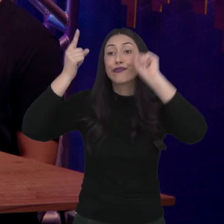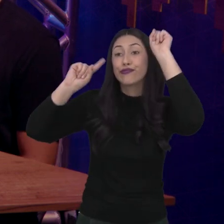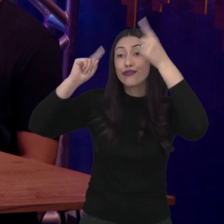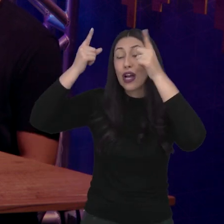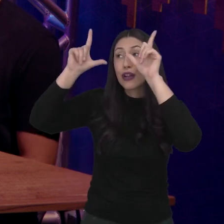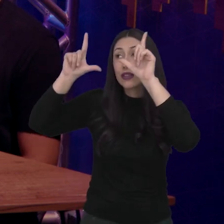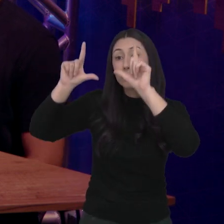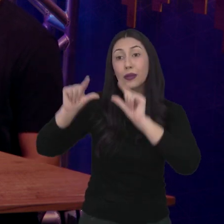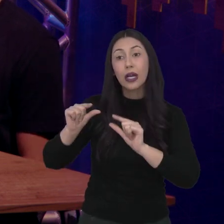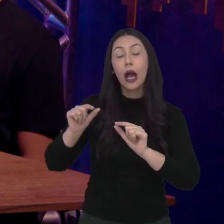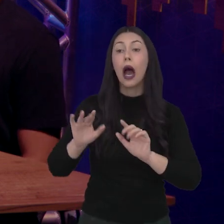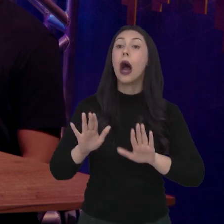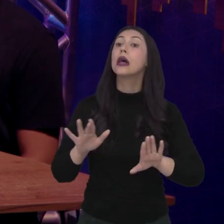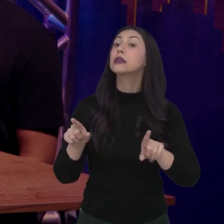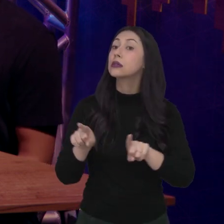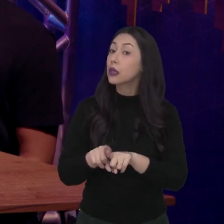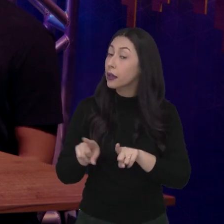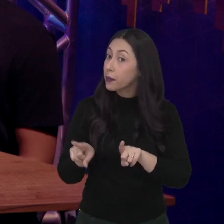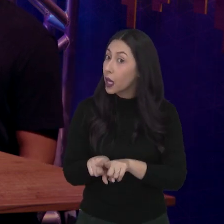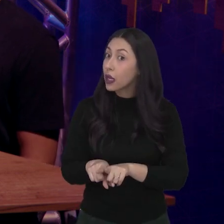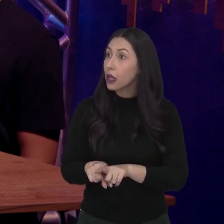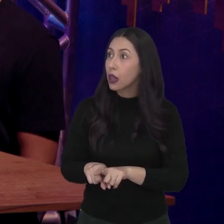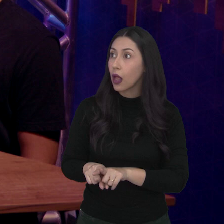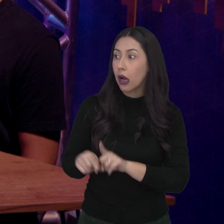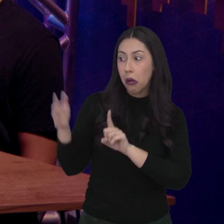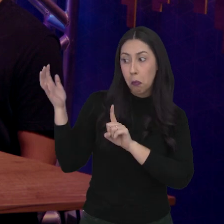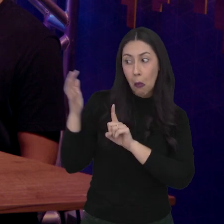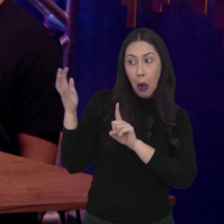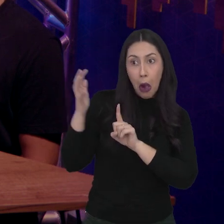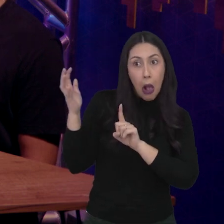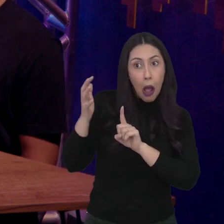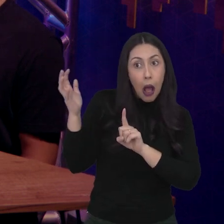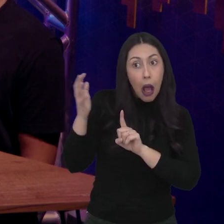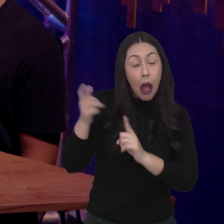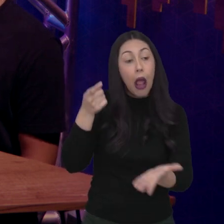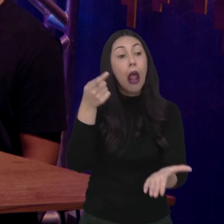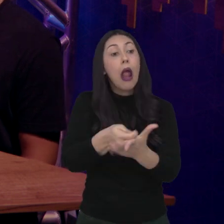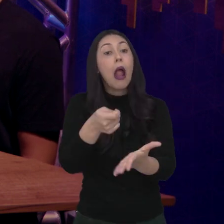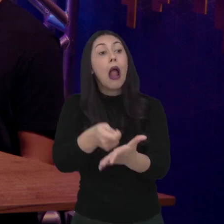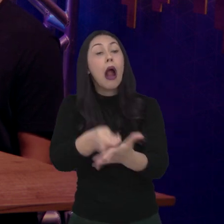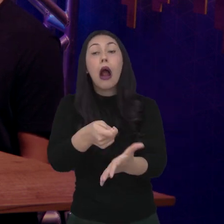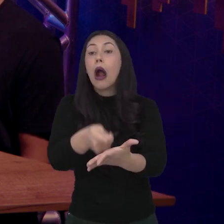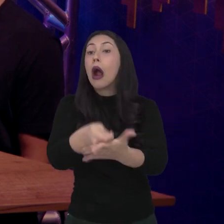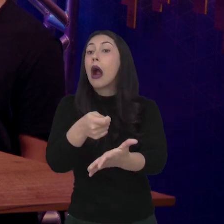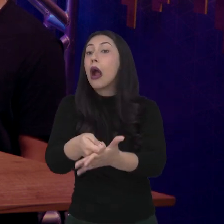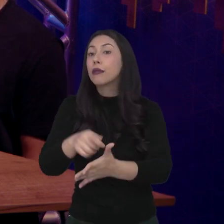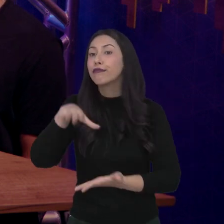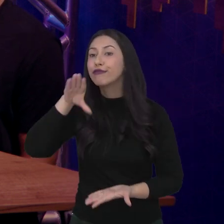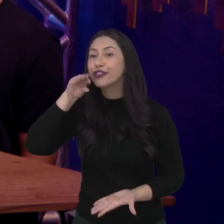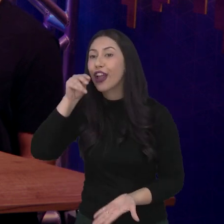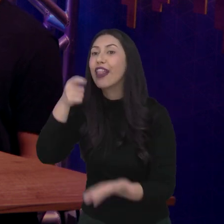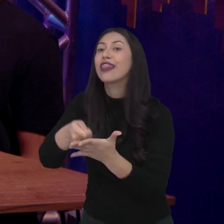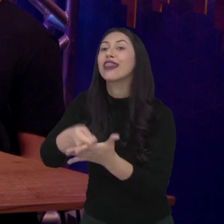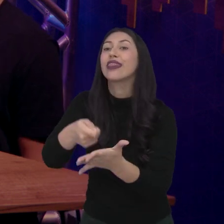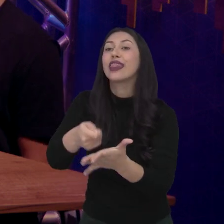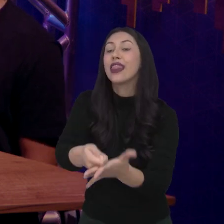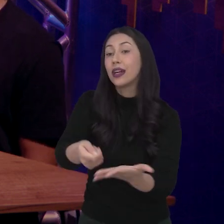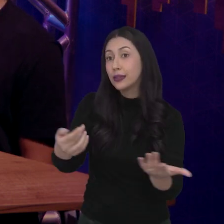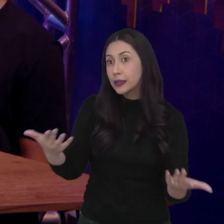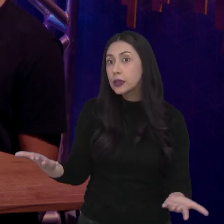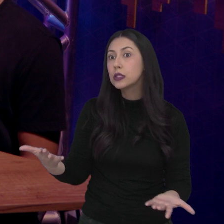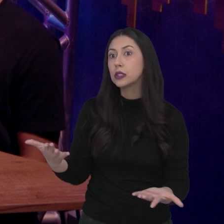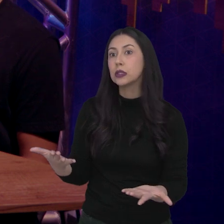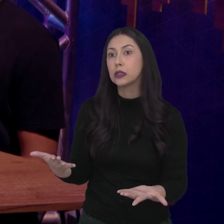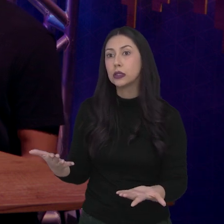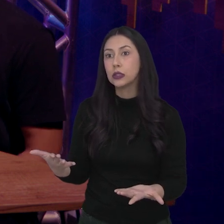a criatividade. E outra coisa, a pressão de tempo, né, a alta demanda em cima dos